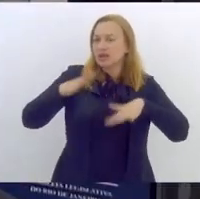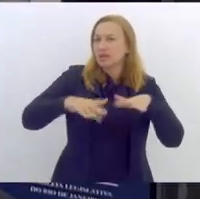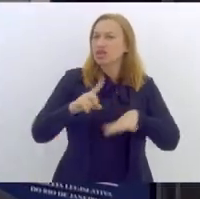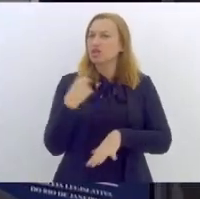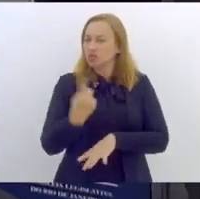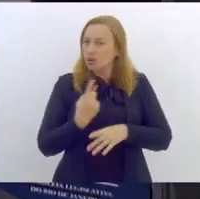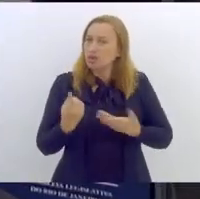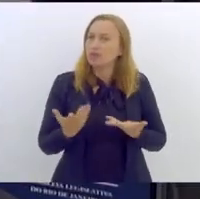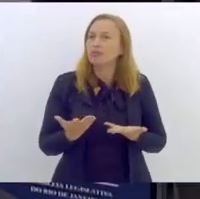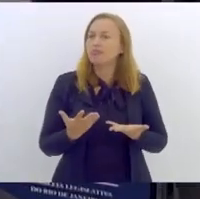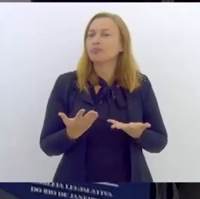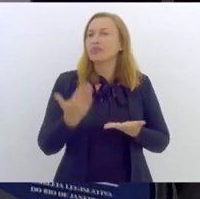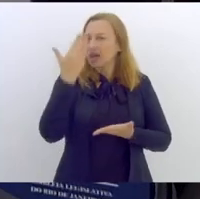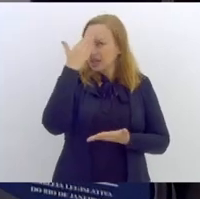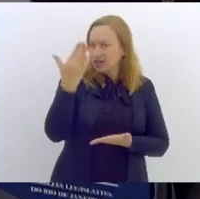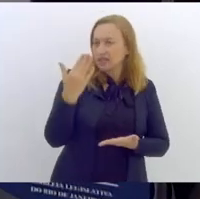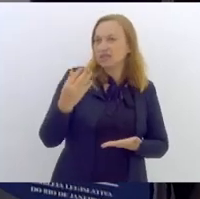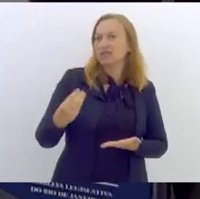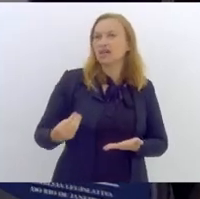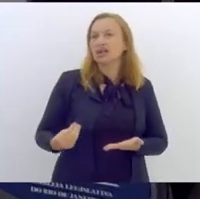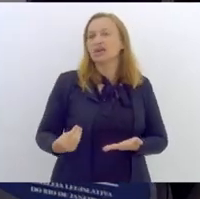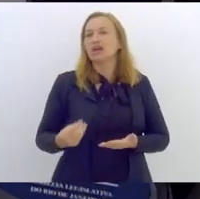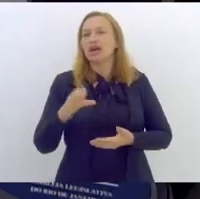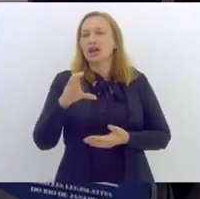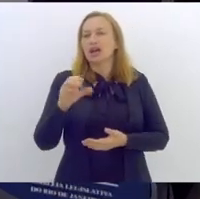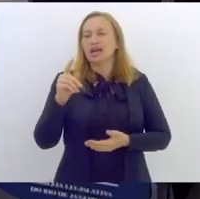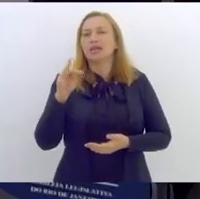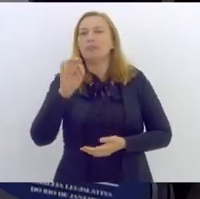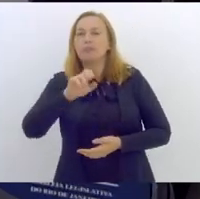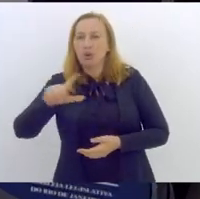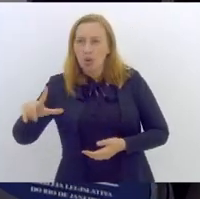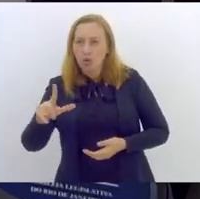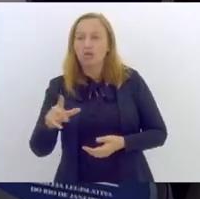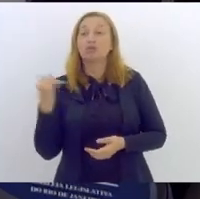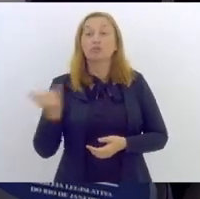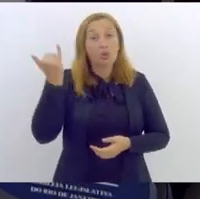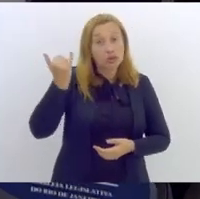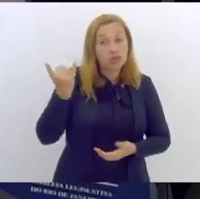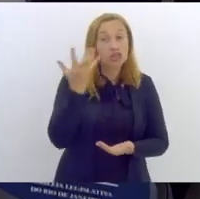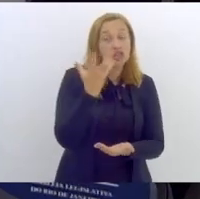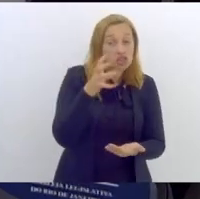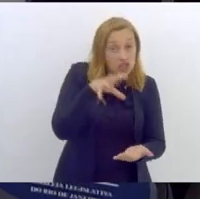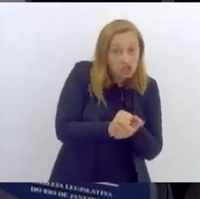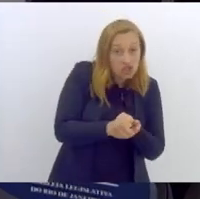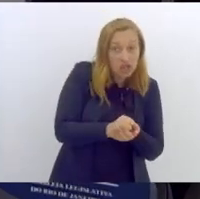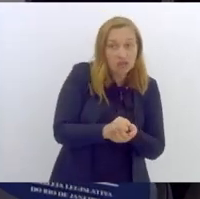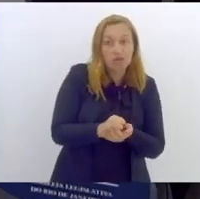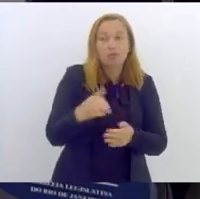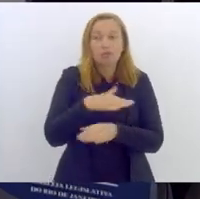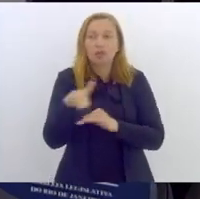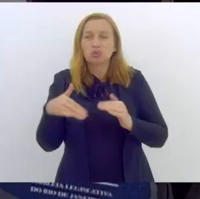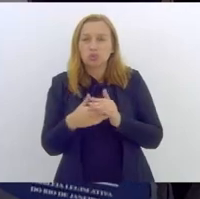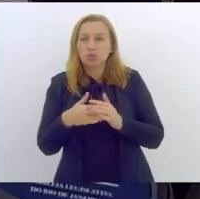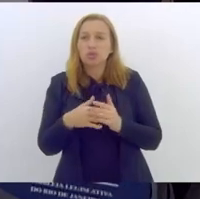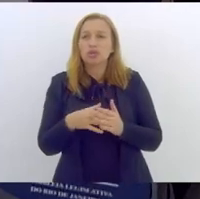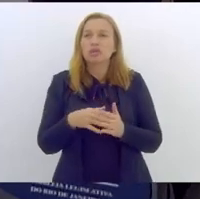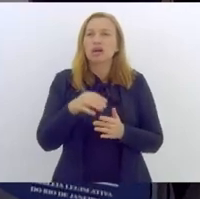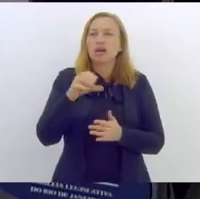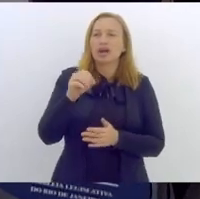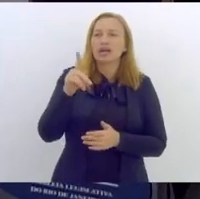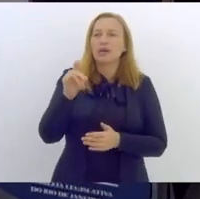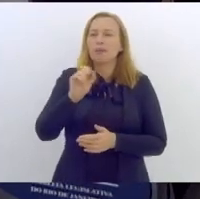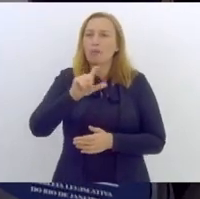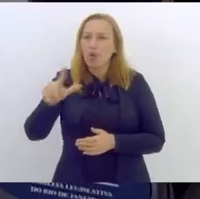quero agradecer a presença da cadepol muito importante deixar registrado pros candidatos que a cadepol